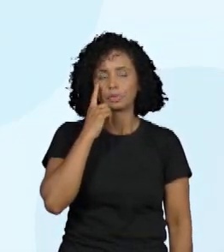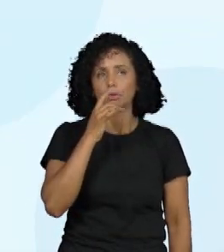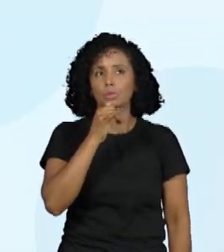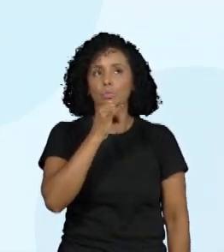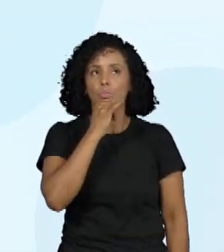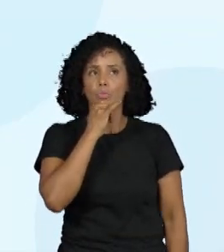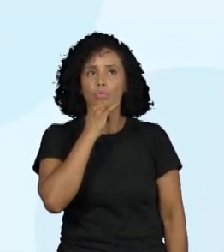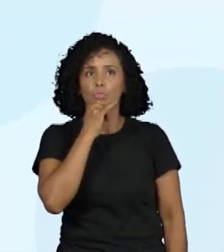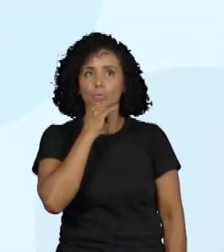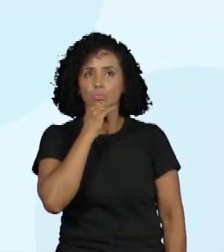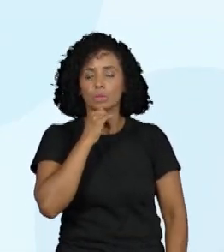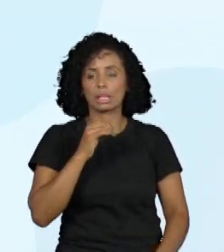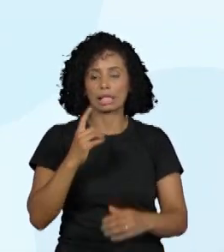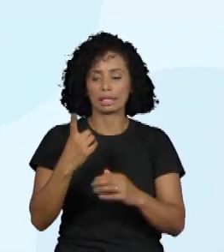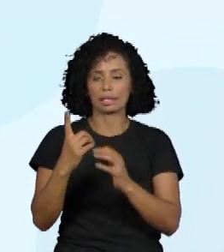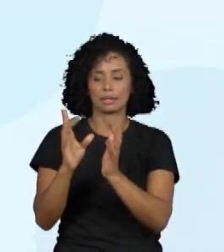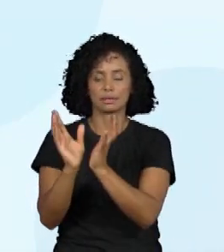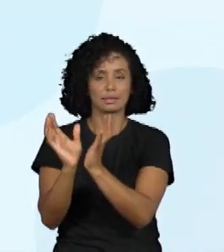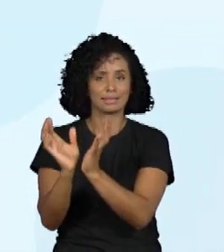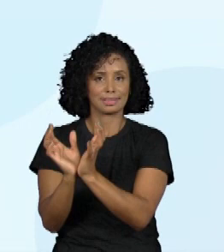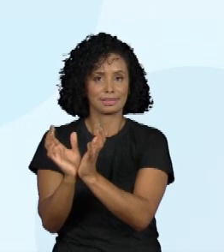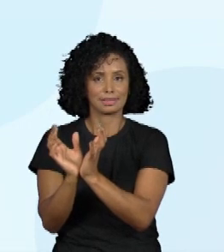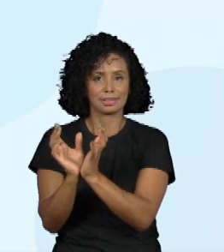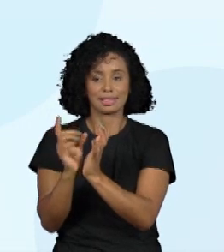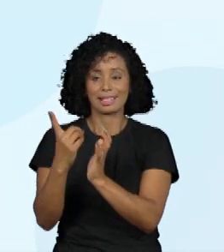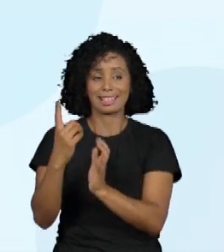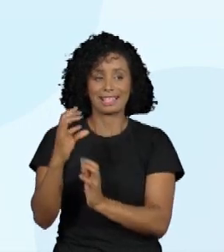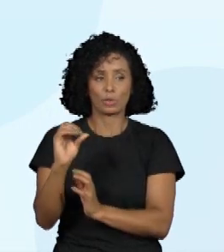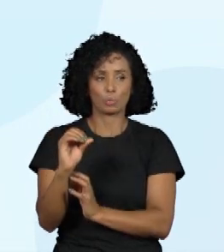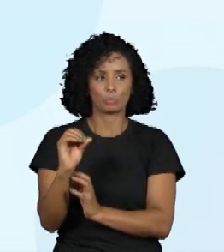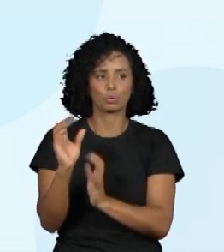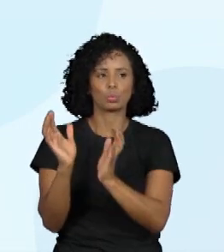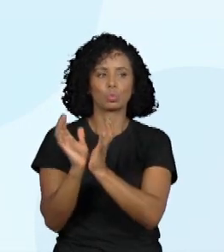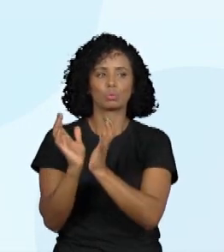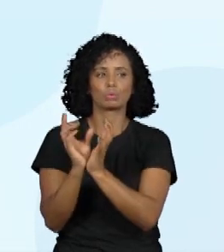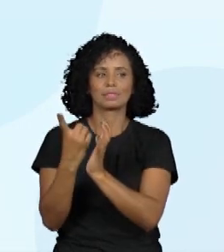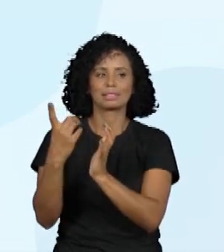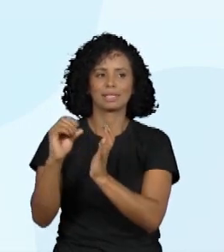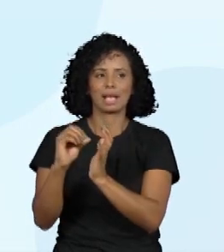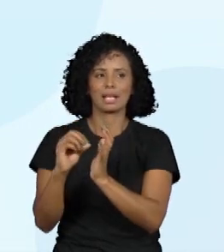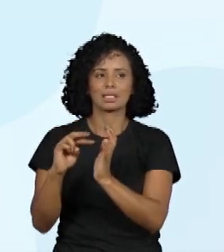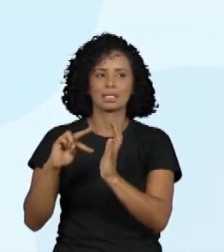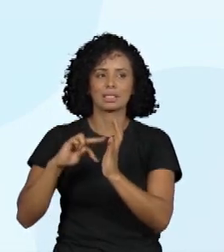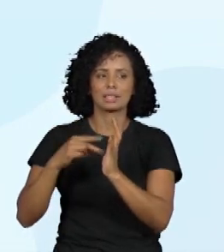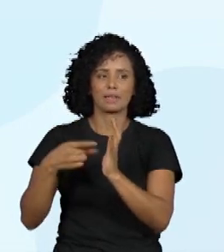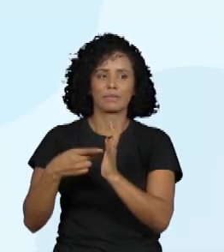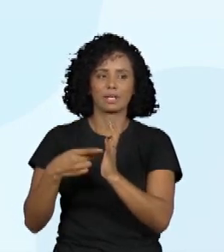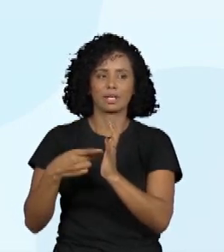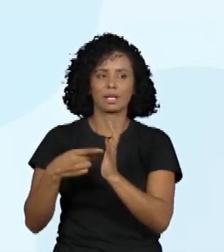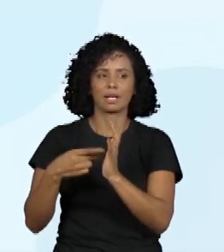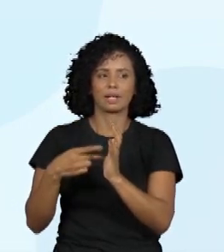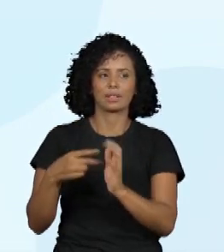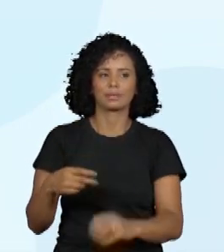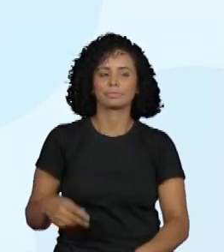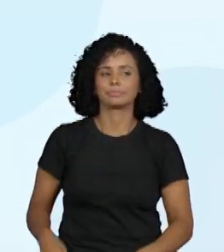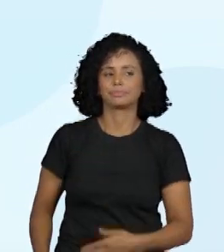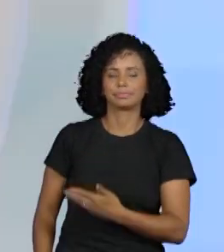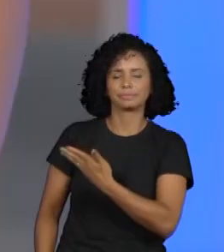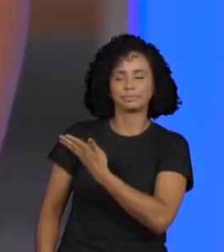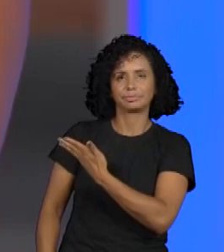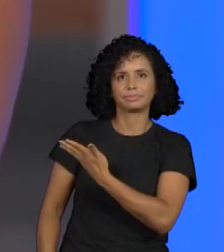10. Então, também é como se fosse 6 dezenas. Então, vamos contar 6 grupos de